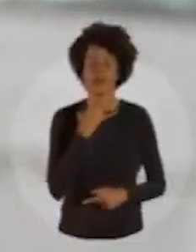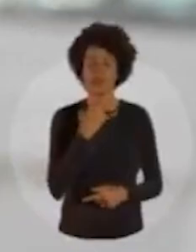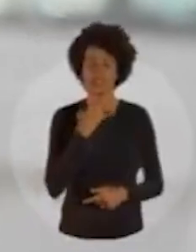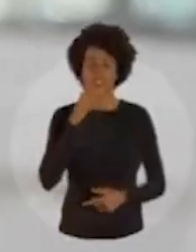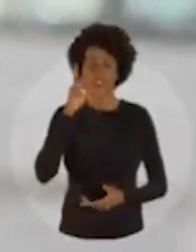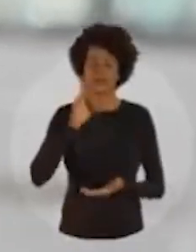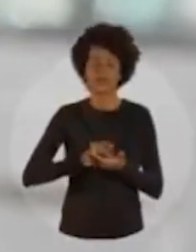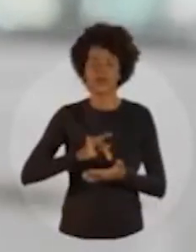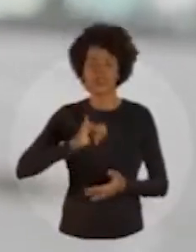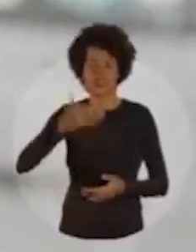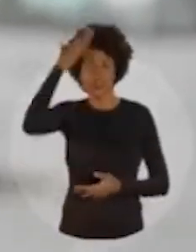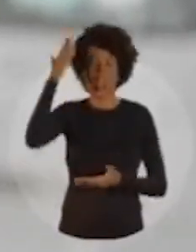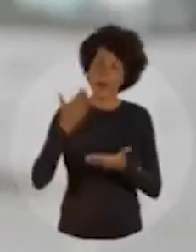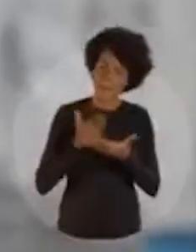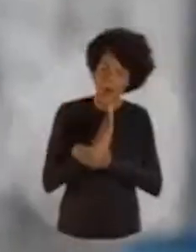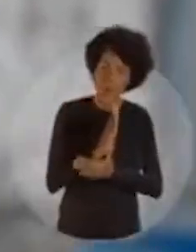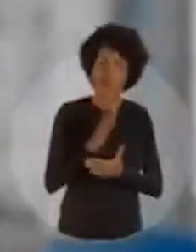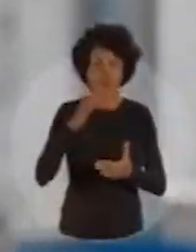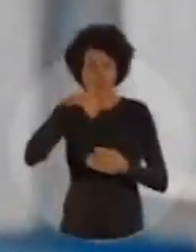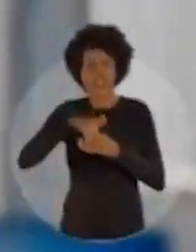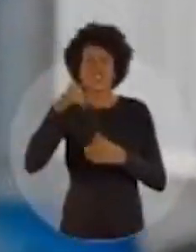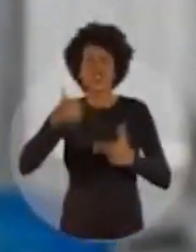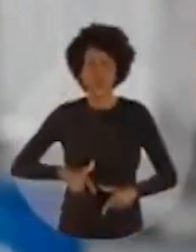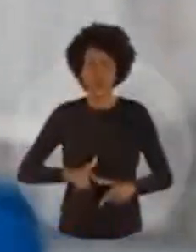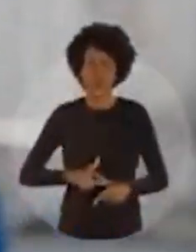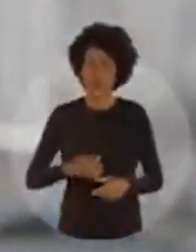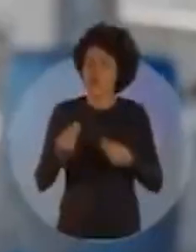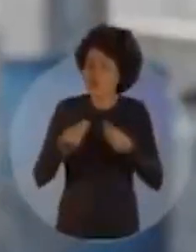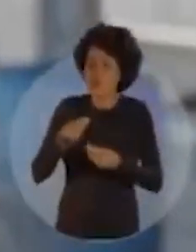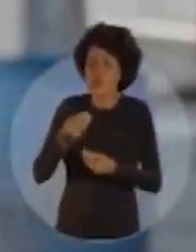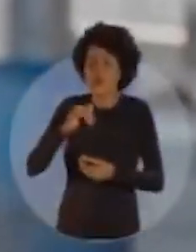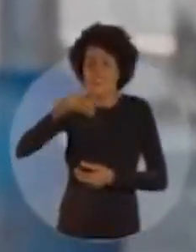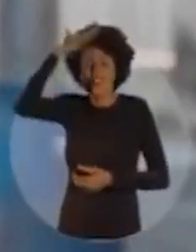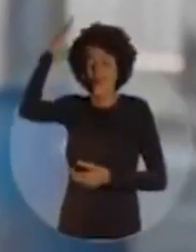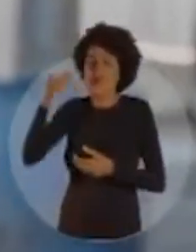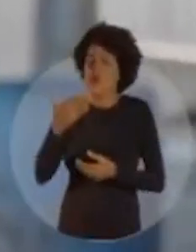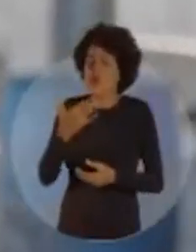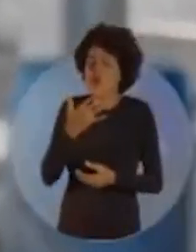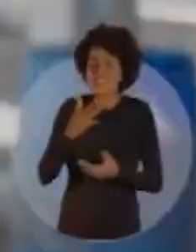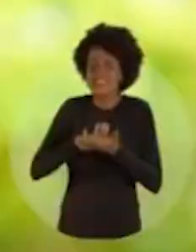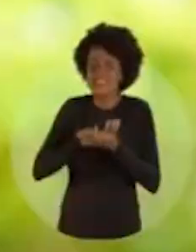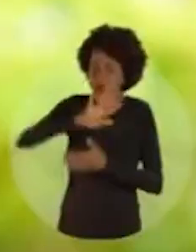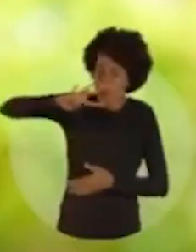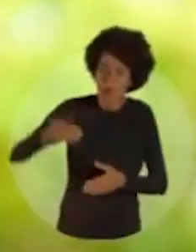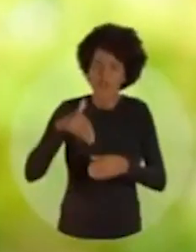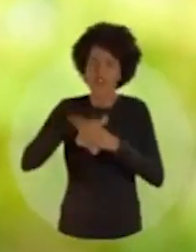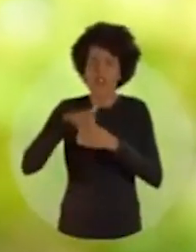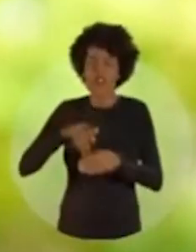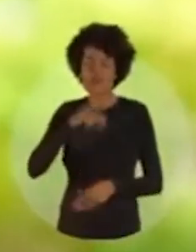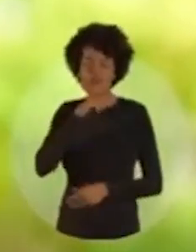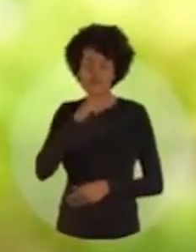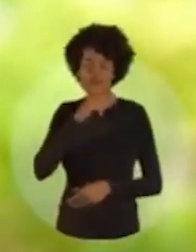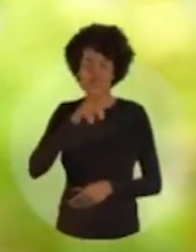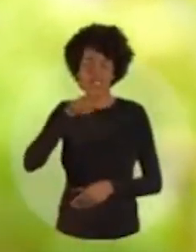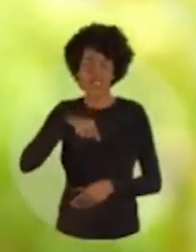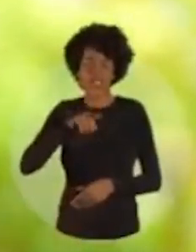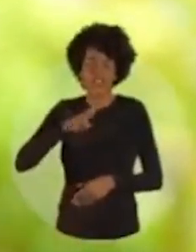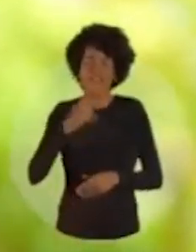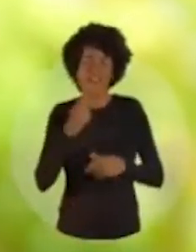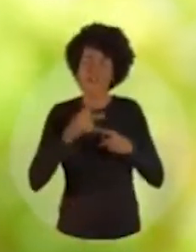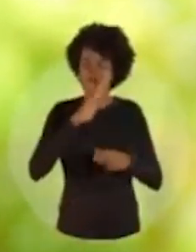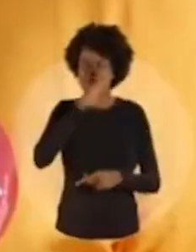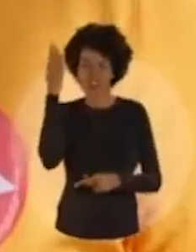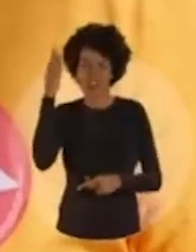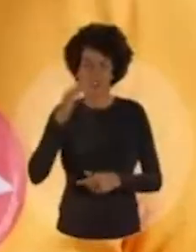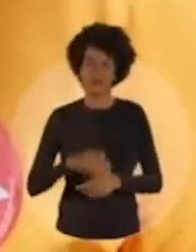conheço aprovo e vou voltar de novo Como é que Jerônimo não é conhecido ele teve 4 milhões de voto ACM Neto é um candidato de